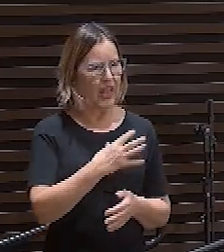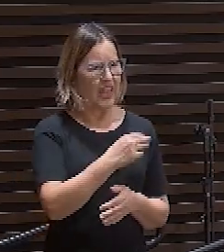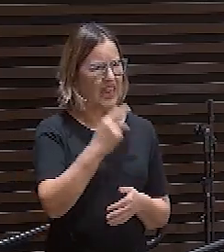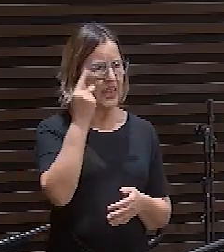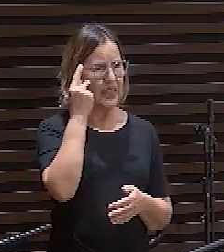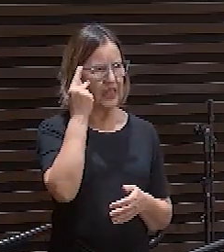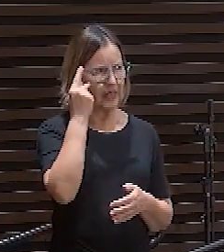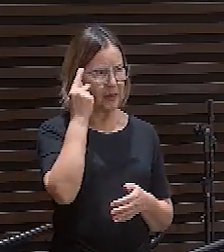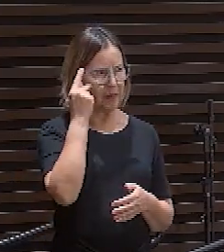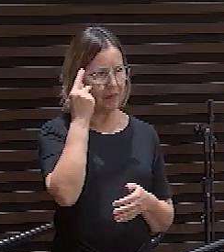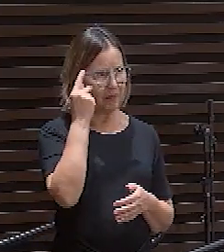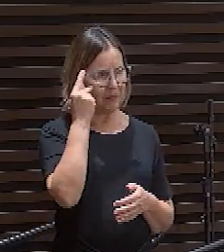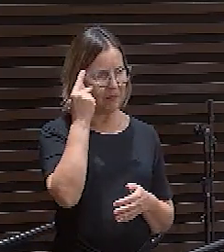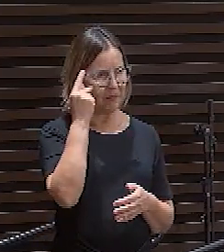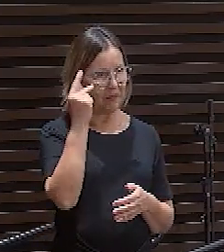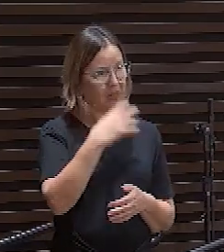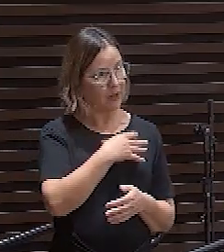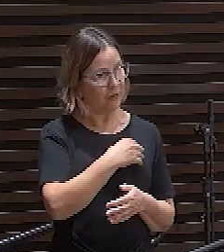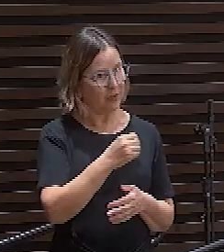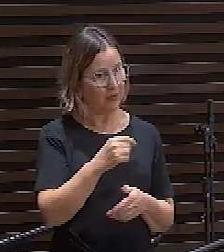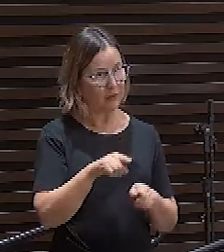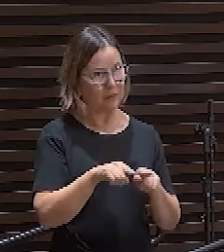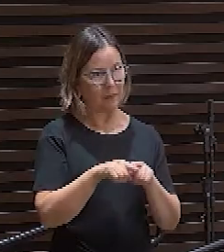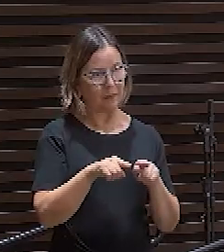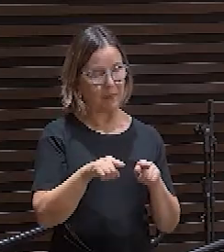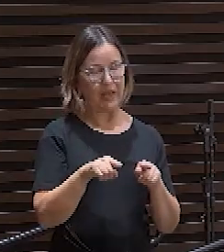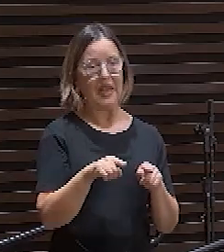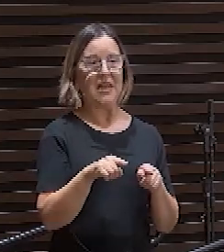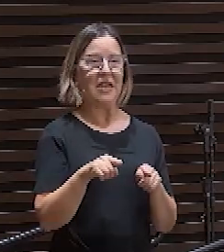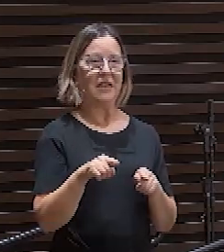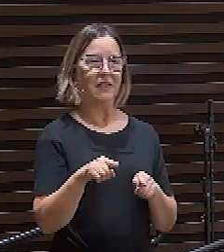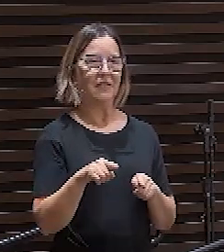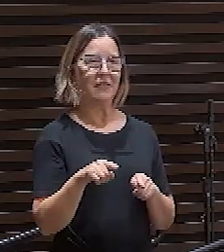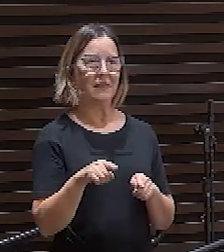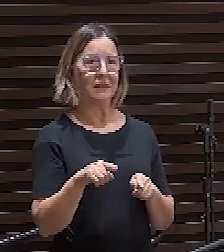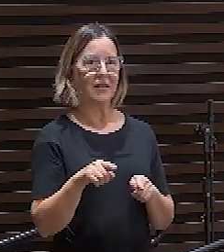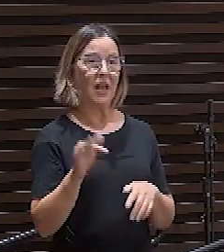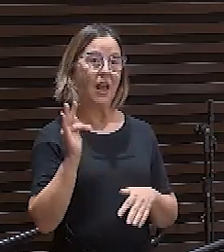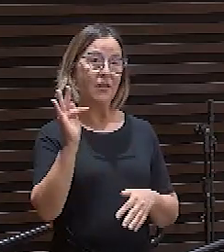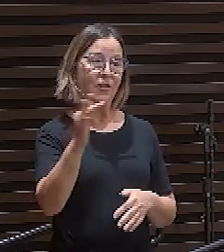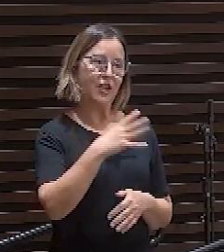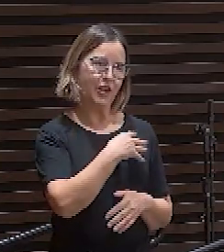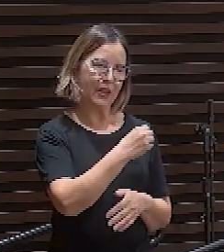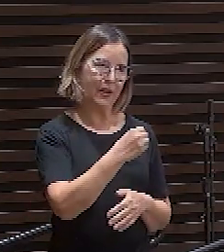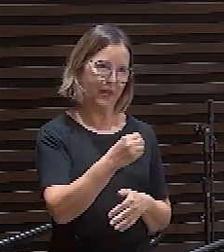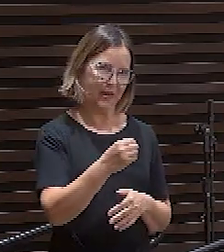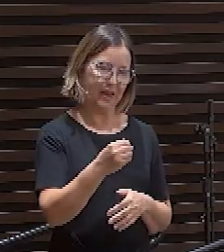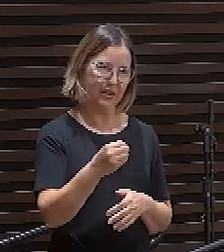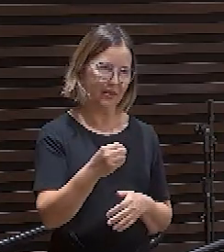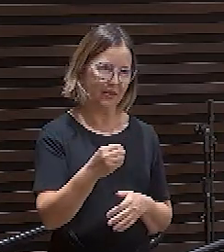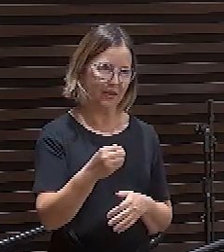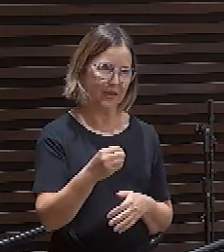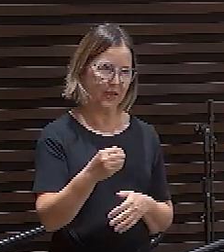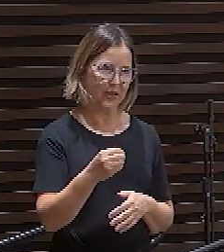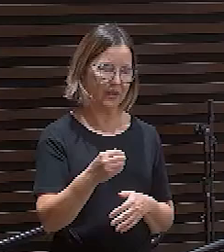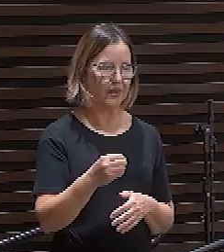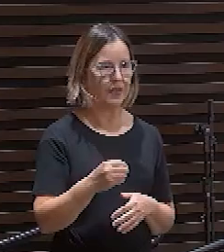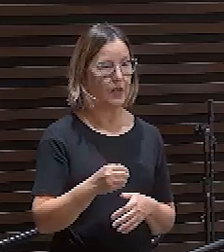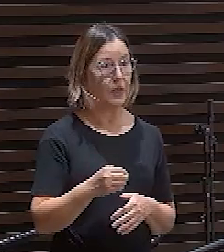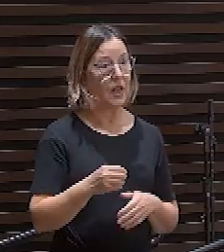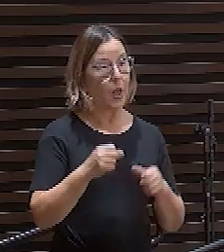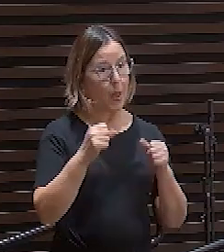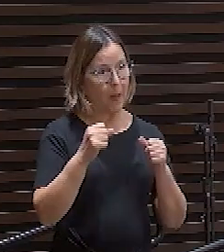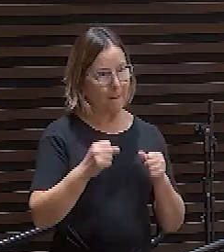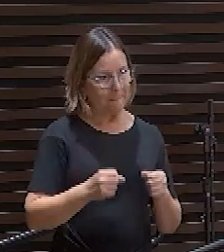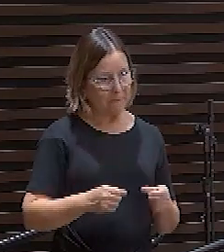né? Mas as futuras gerações podem alcançar pessoas que você nem vai conhecer. Pessoas